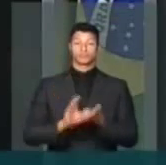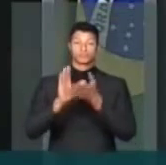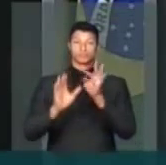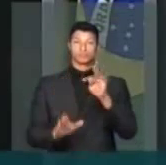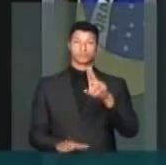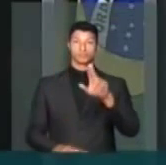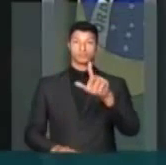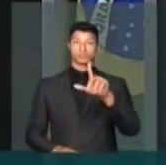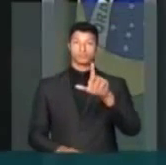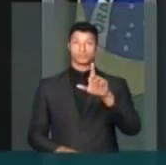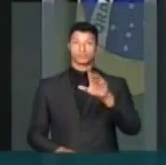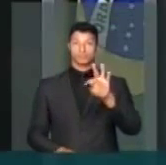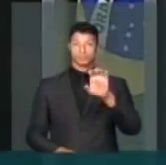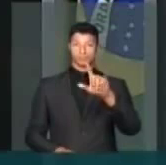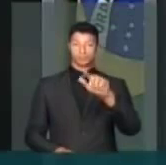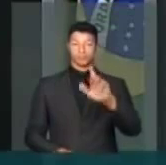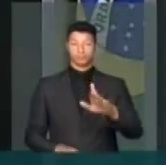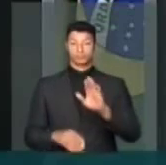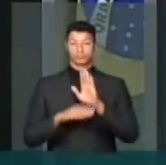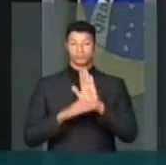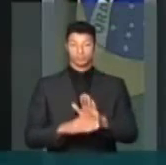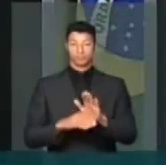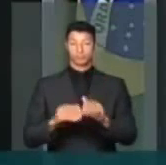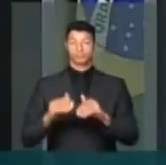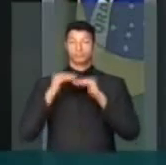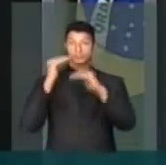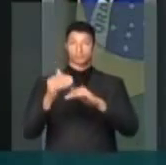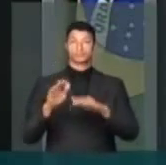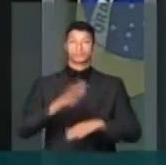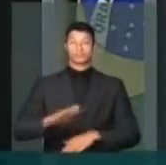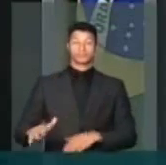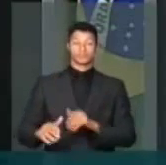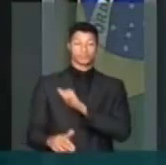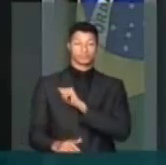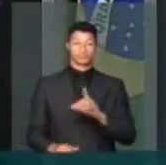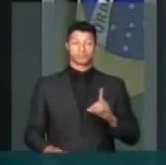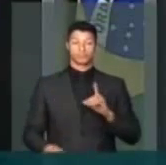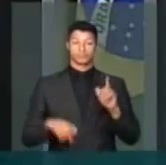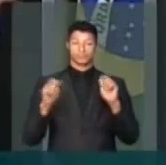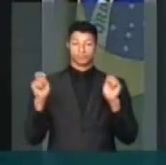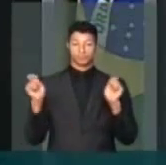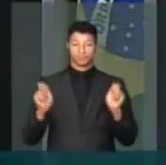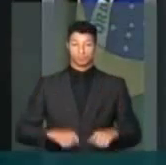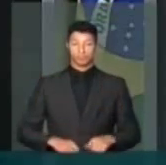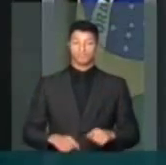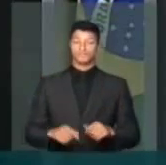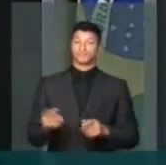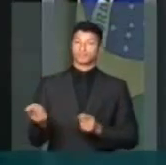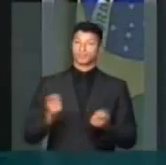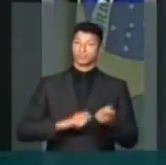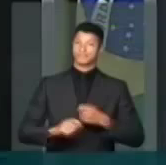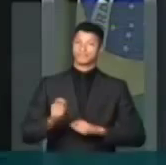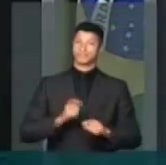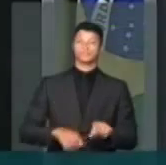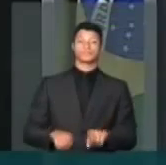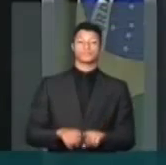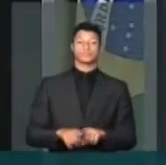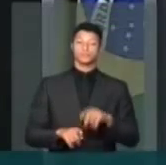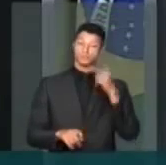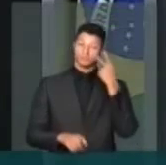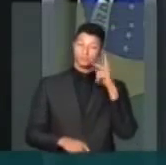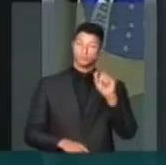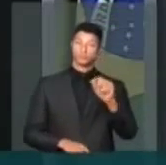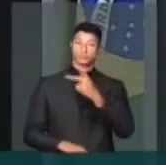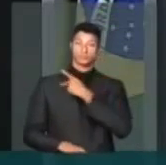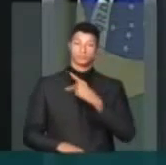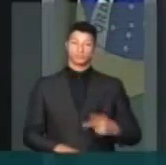Tutelar, que foi um avanço da proteção à criança e adolescente, precisa ser acionado para